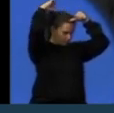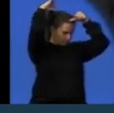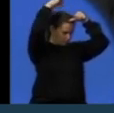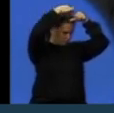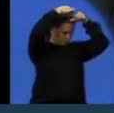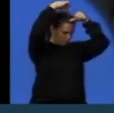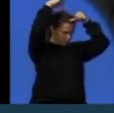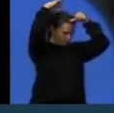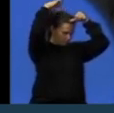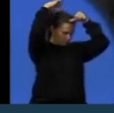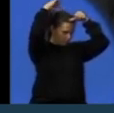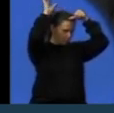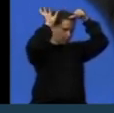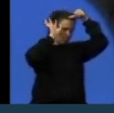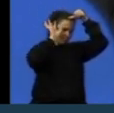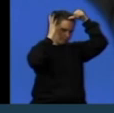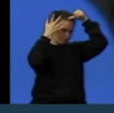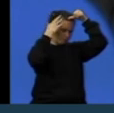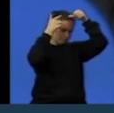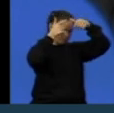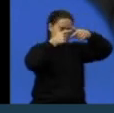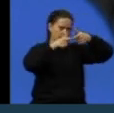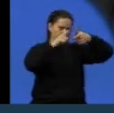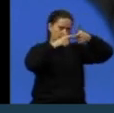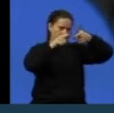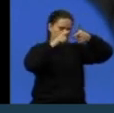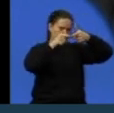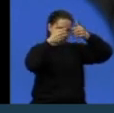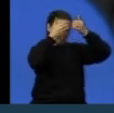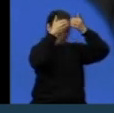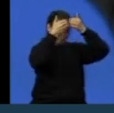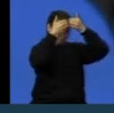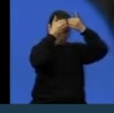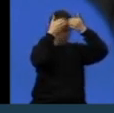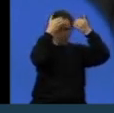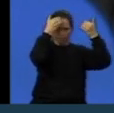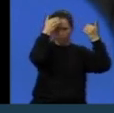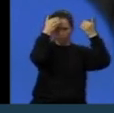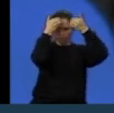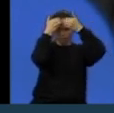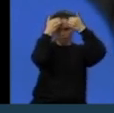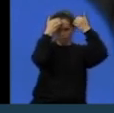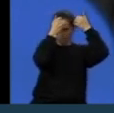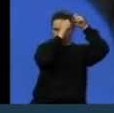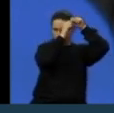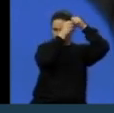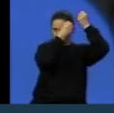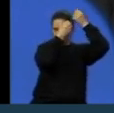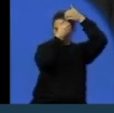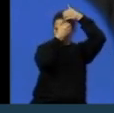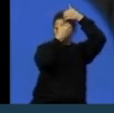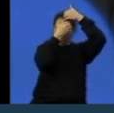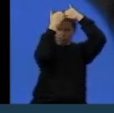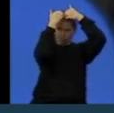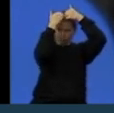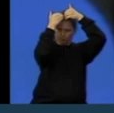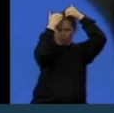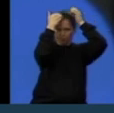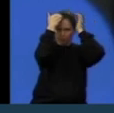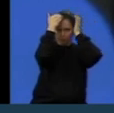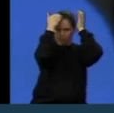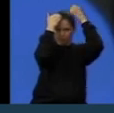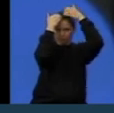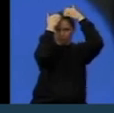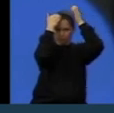central, muitas vezes a lesão que ocorre do lado esquerdo do cérebro ou do encéfalo vai